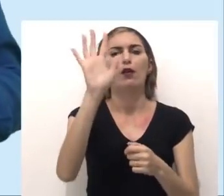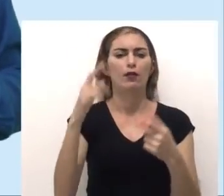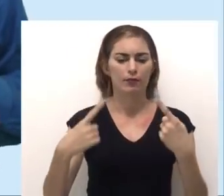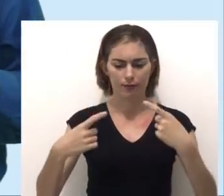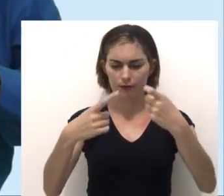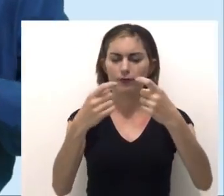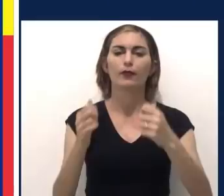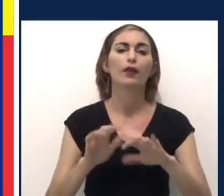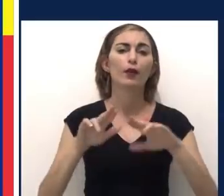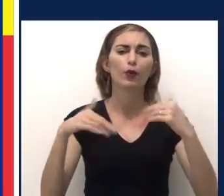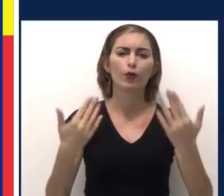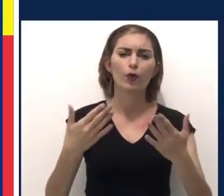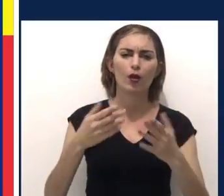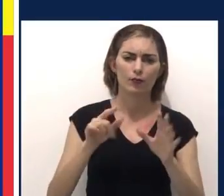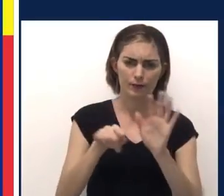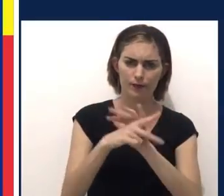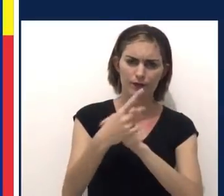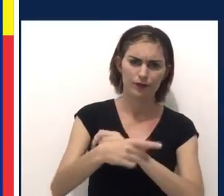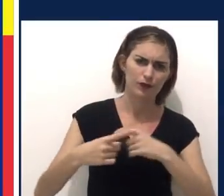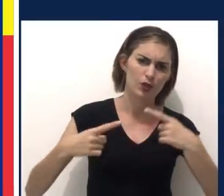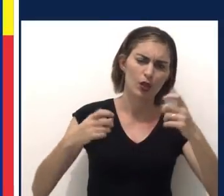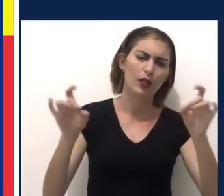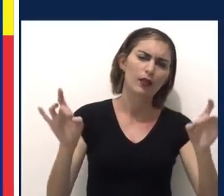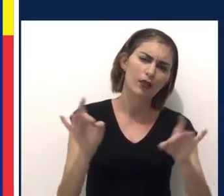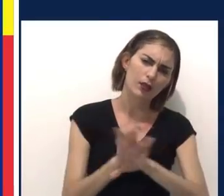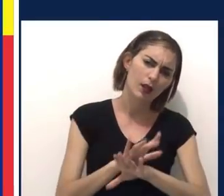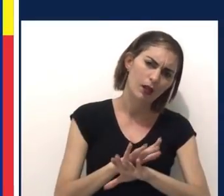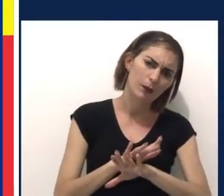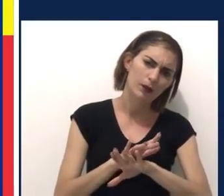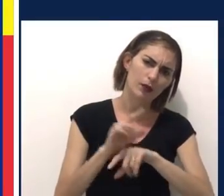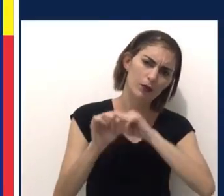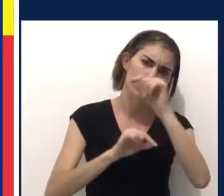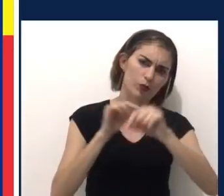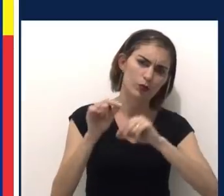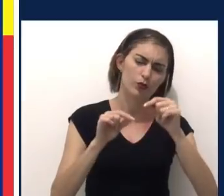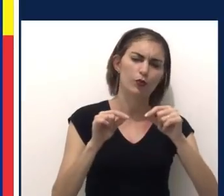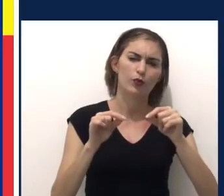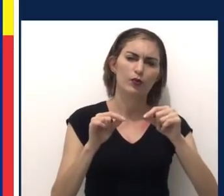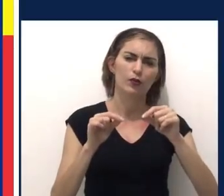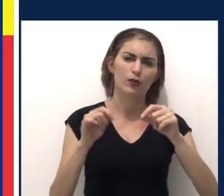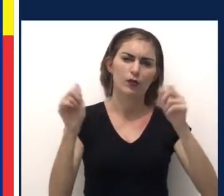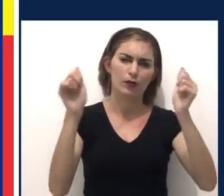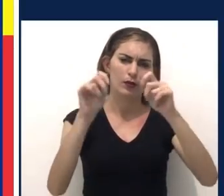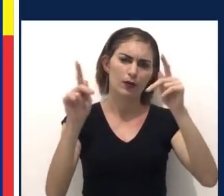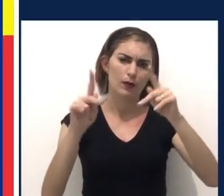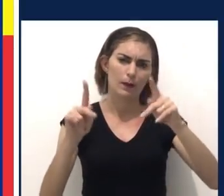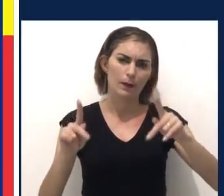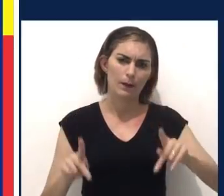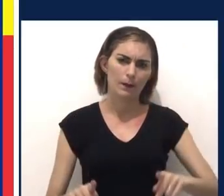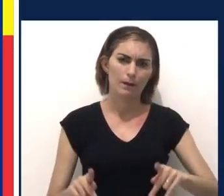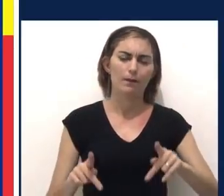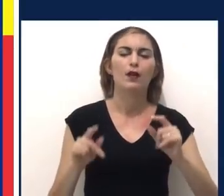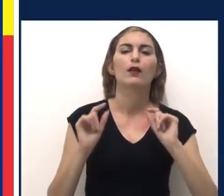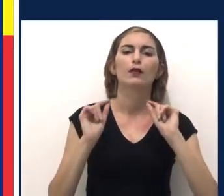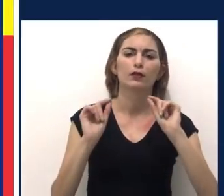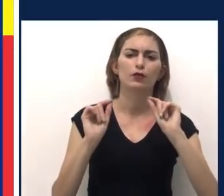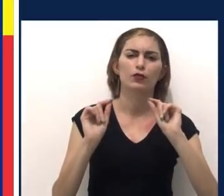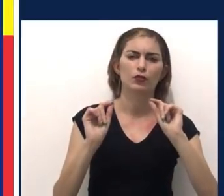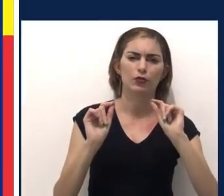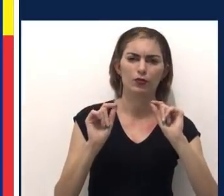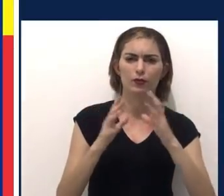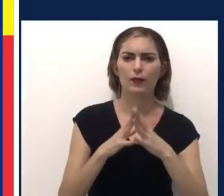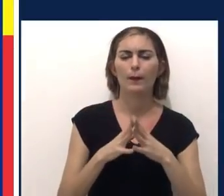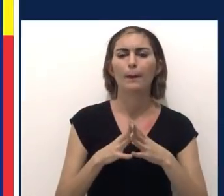custa caro, né? Então, para os envolvidos, só terminou com a chamada Paz